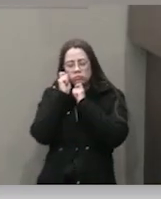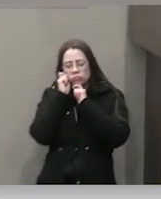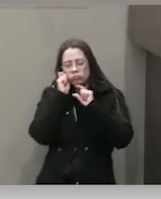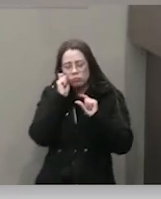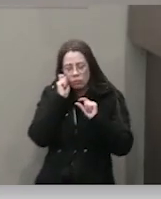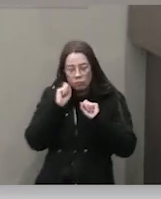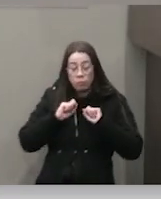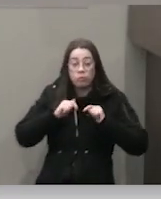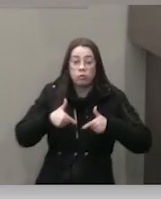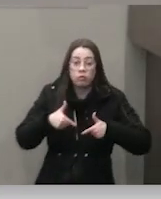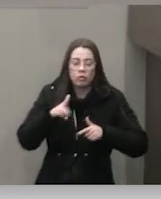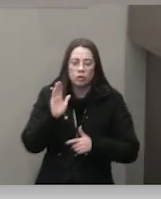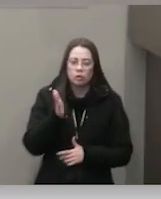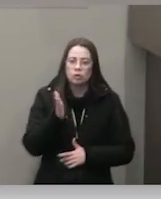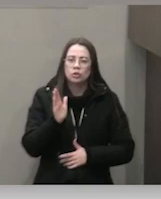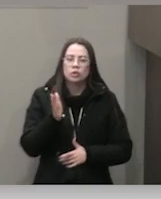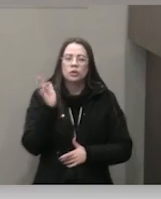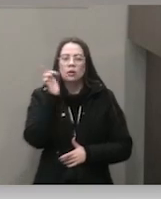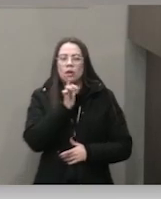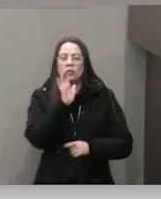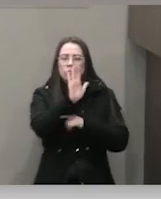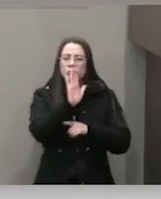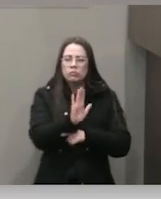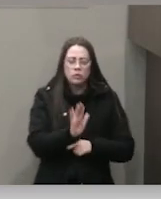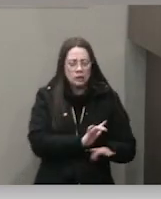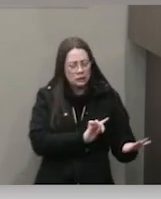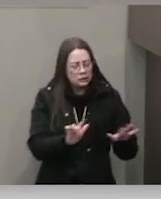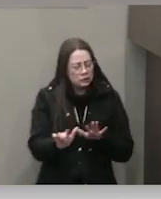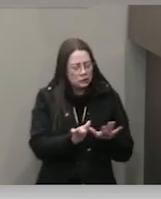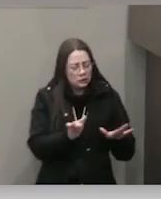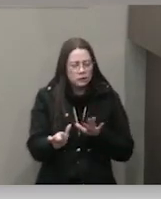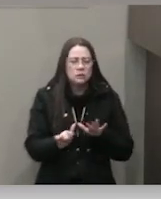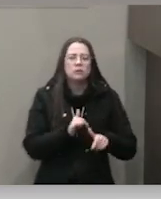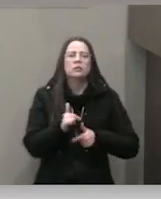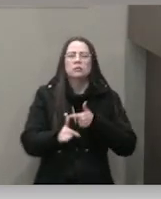estava, sargento, dormia. Foram semanas assim,